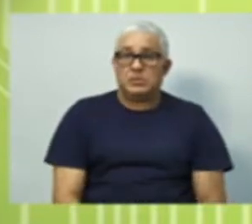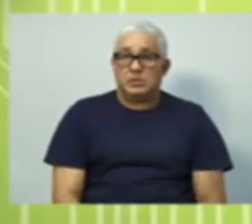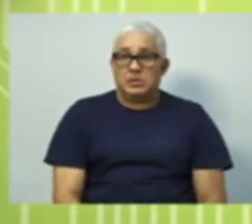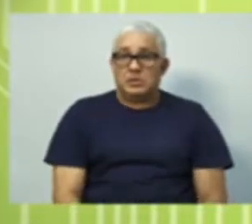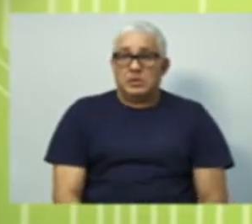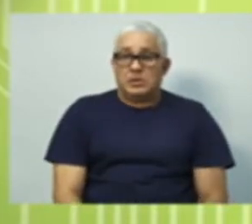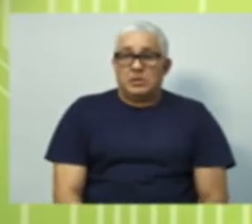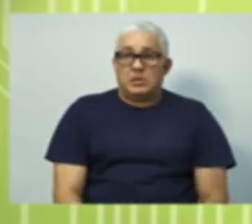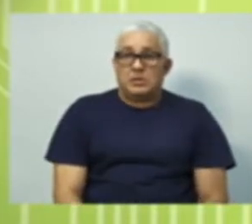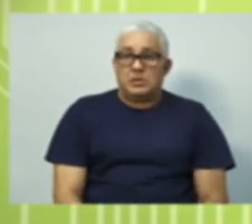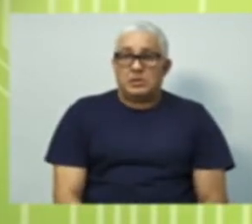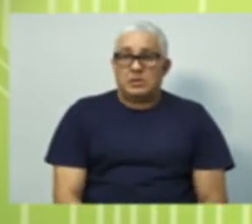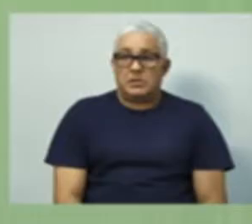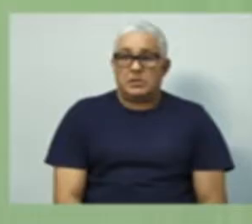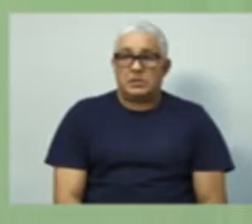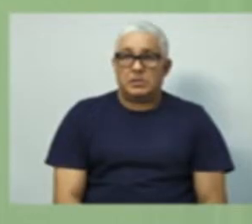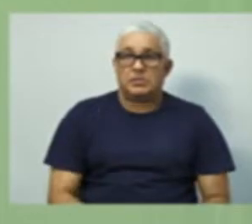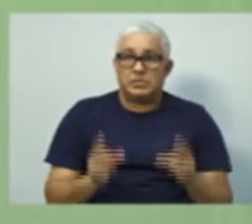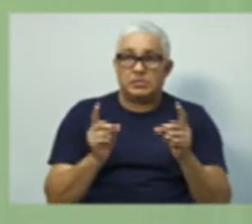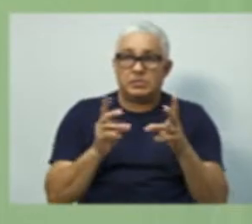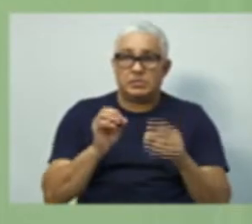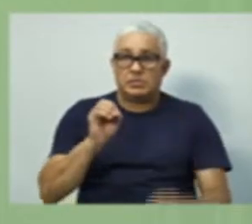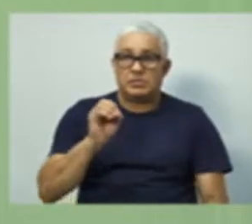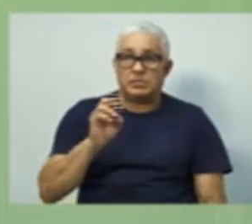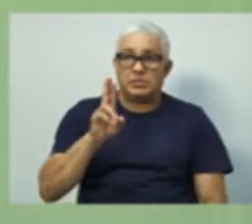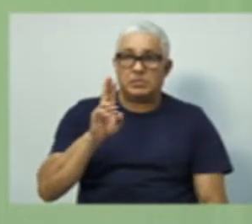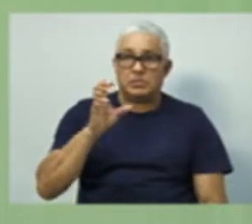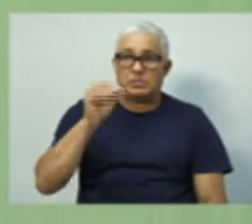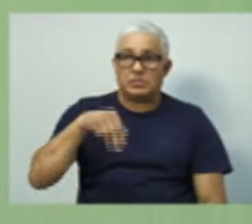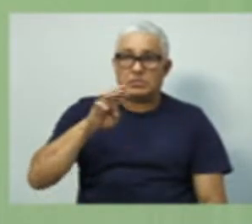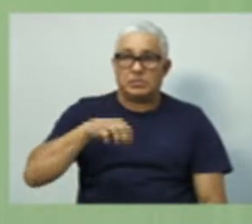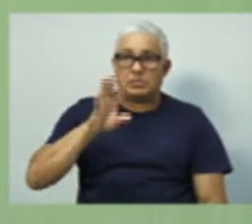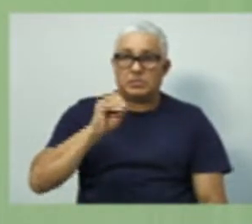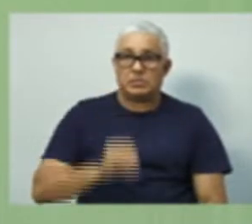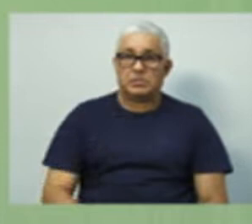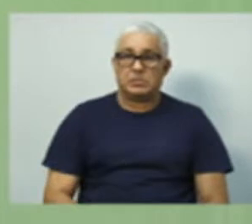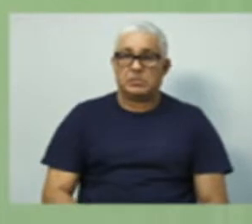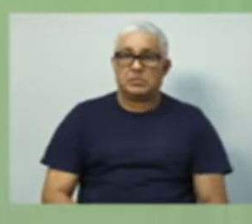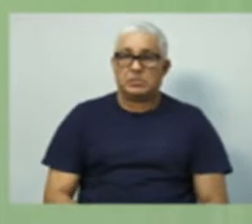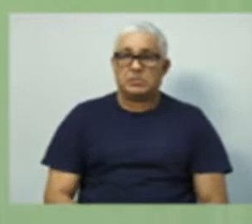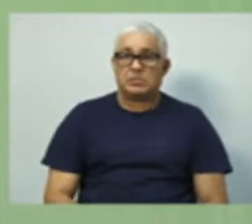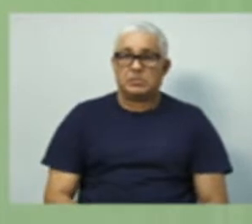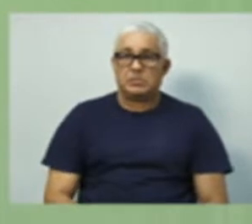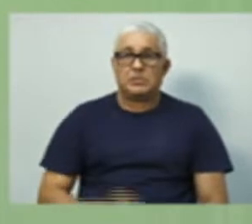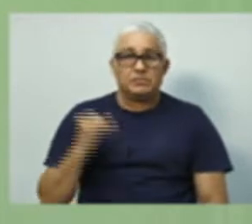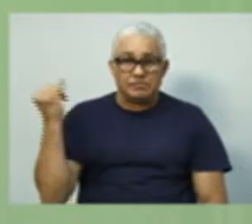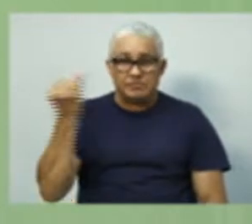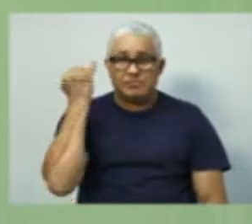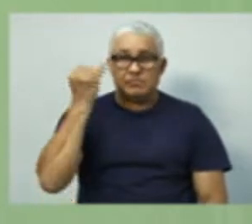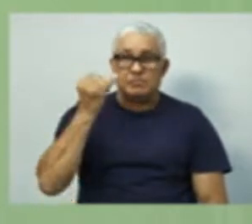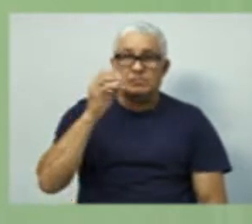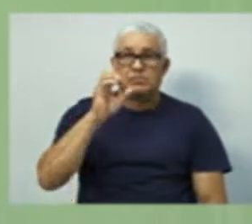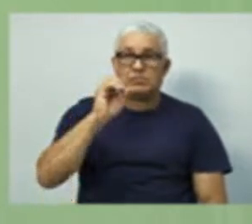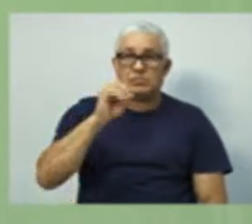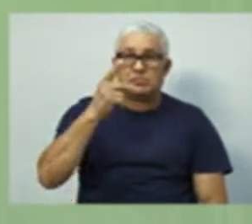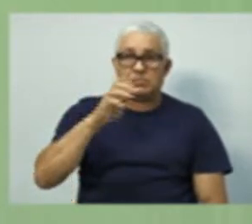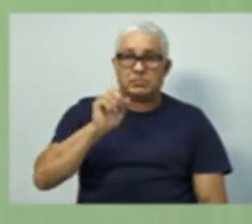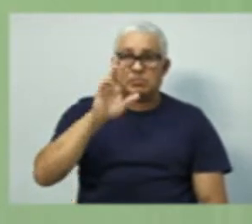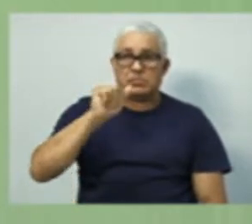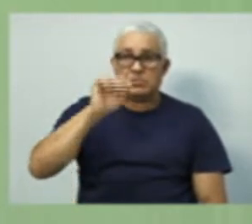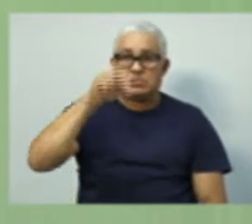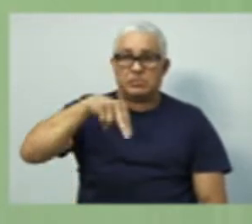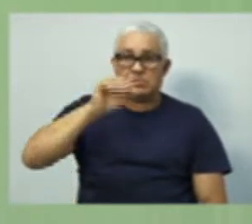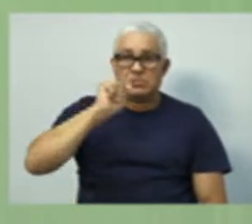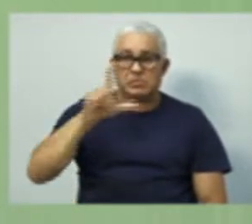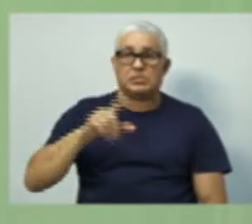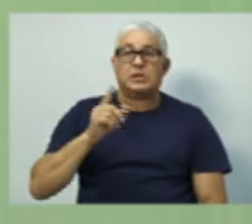formador. Então, eu tenho que ter contratação de formadores. Então, aquilo é que vai fazer o processo de transformação dos ouvintes ou dos clientes, né? Eu vou